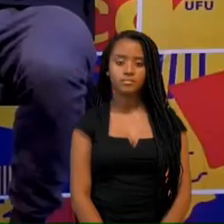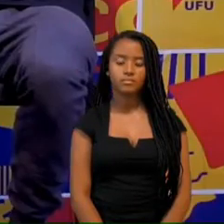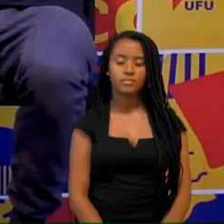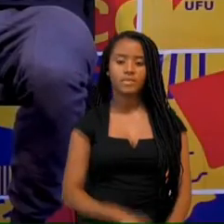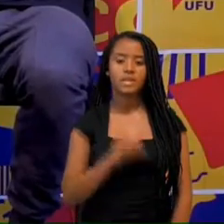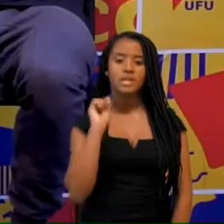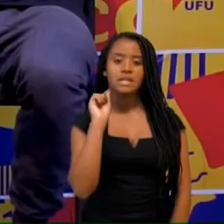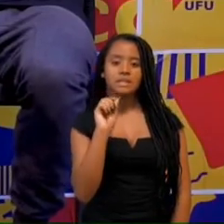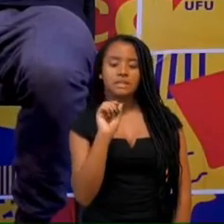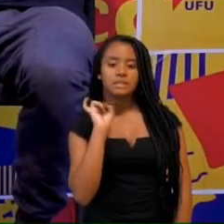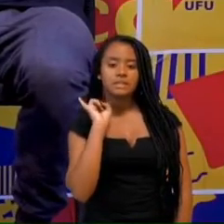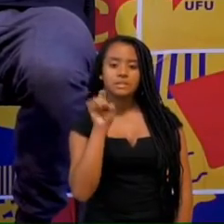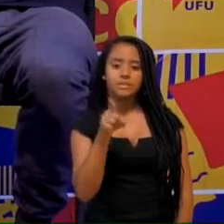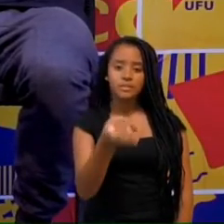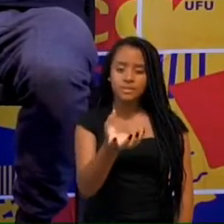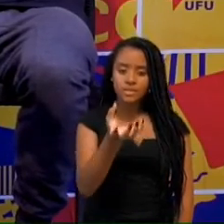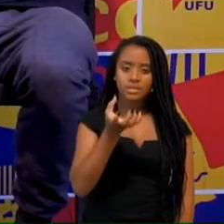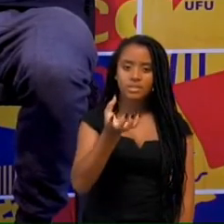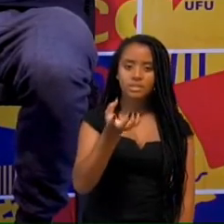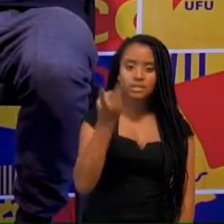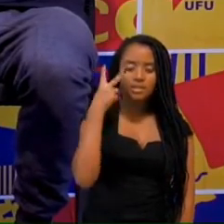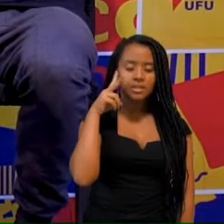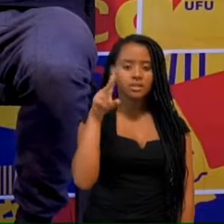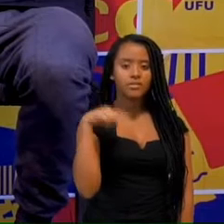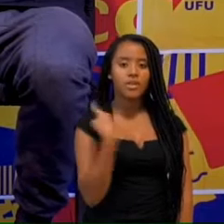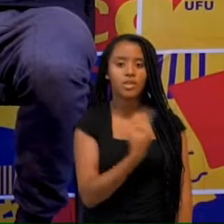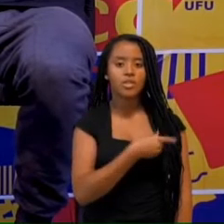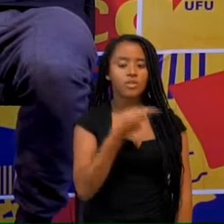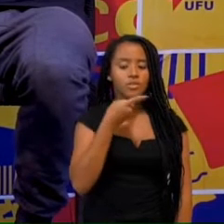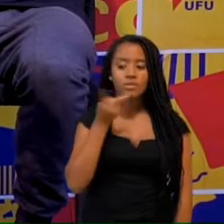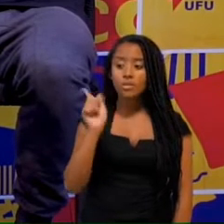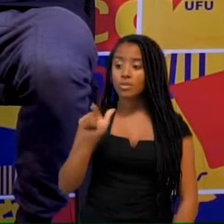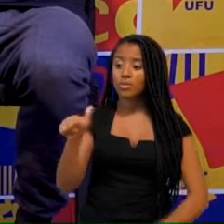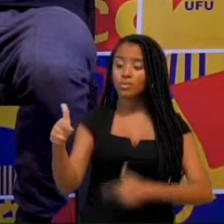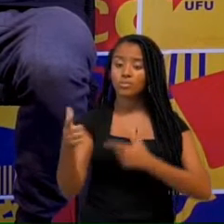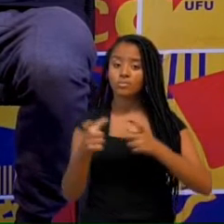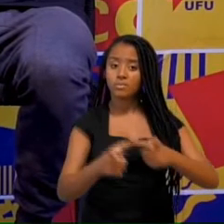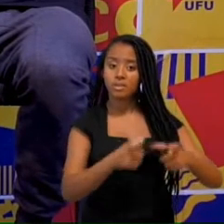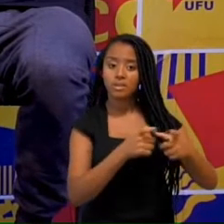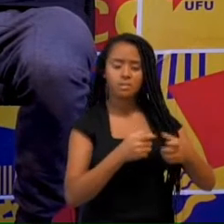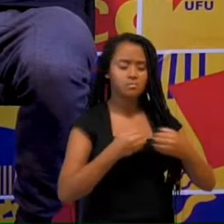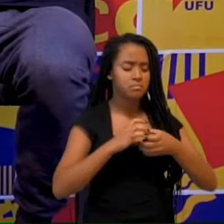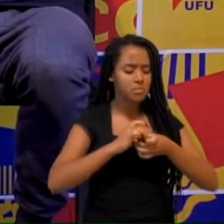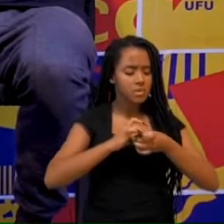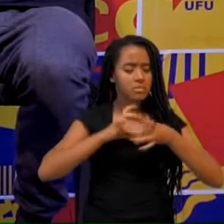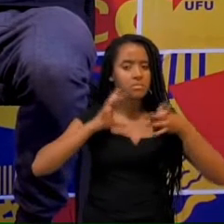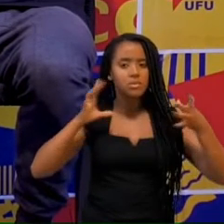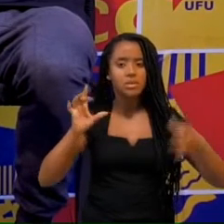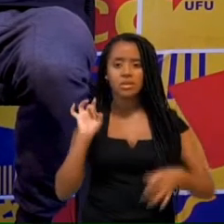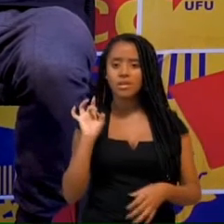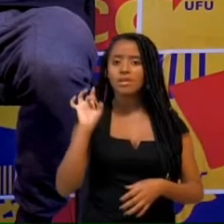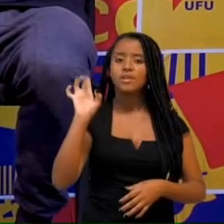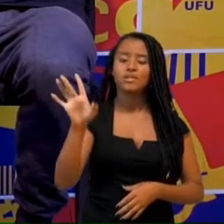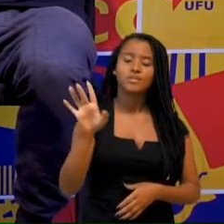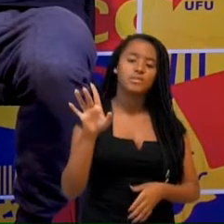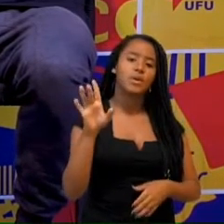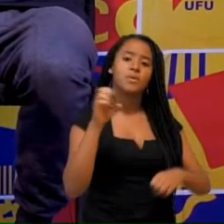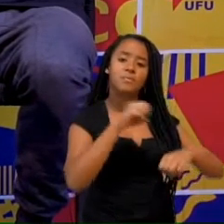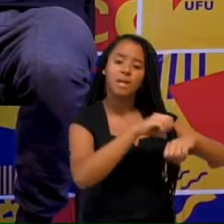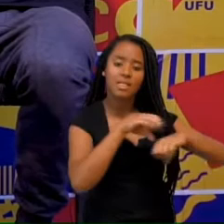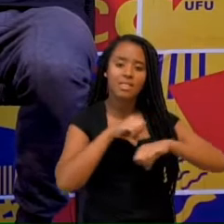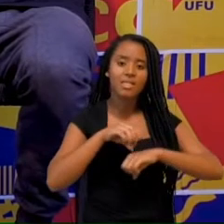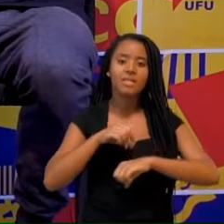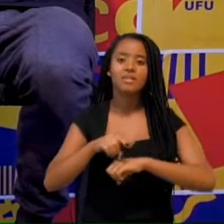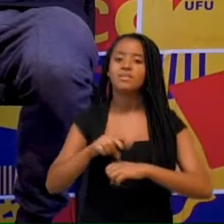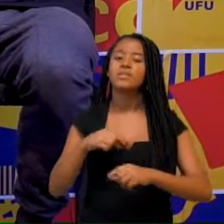e galera se você quer ver a gente visitando algum lugar nós estamos abertos é só mandar sua sugestão que a gente bola a pauta